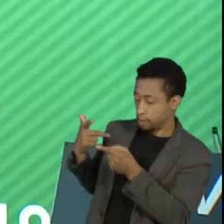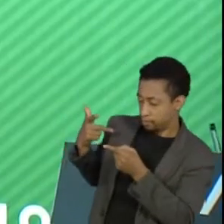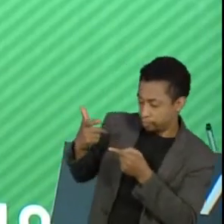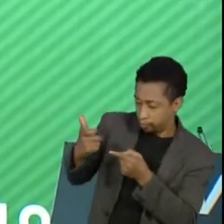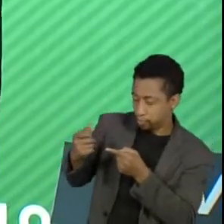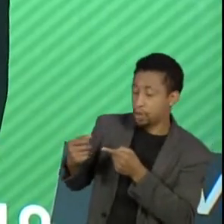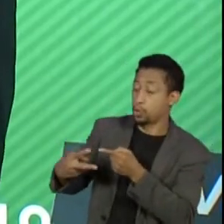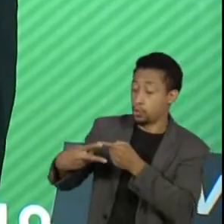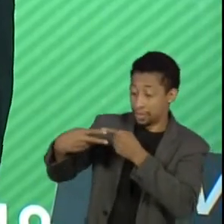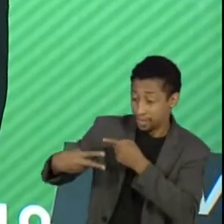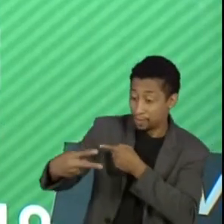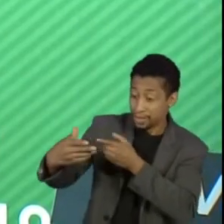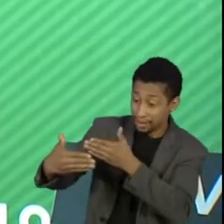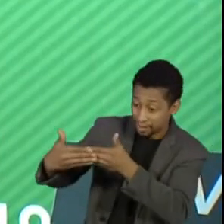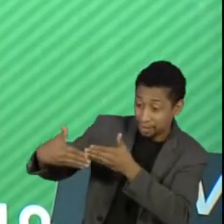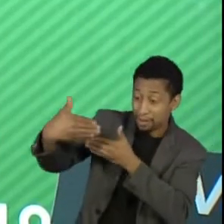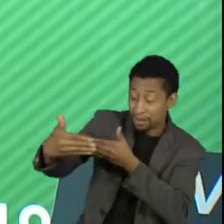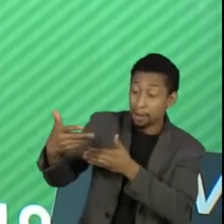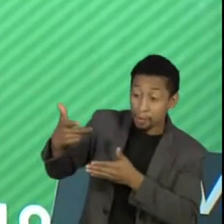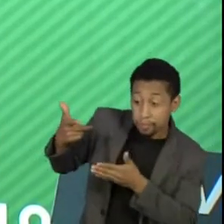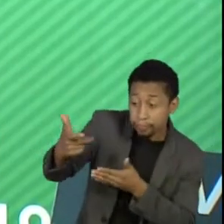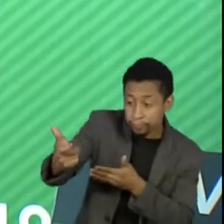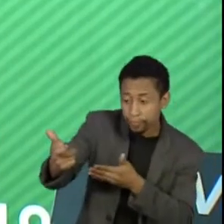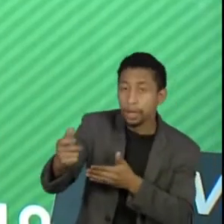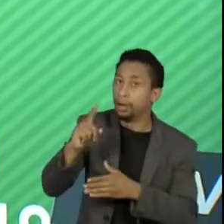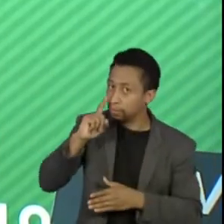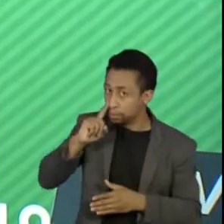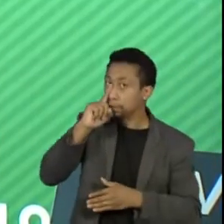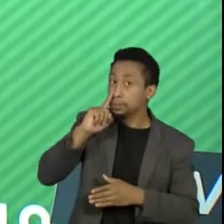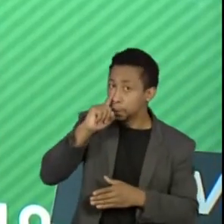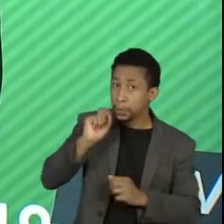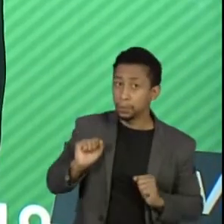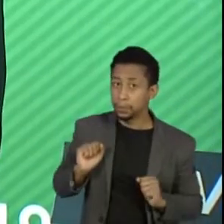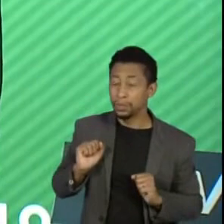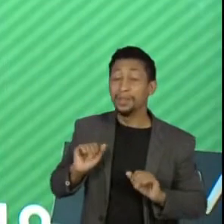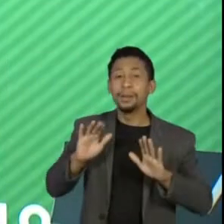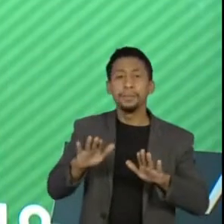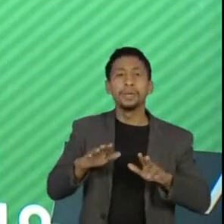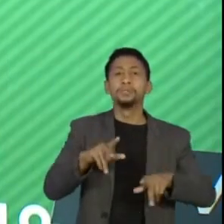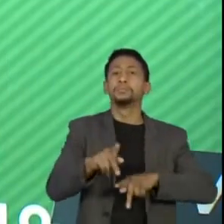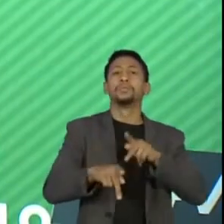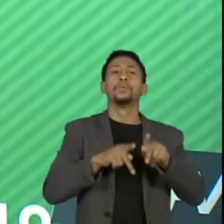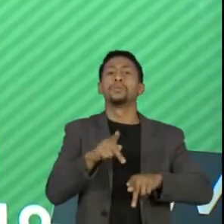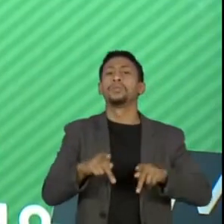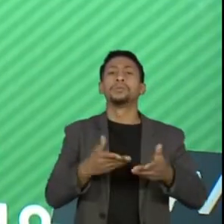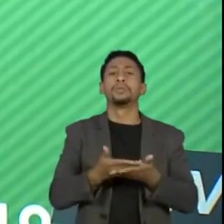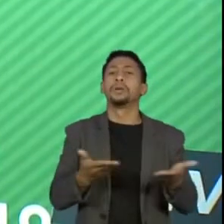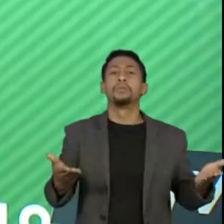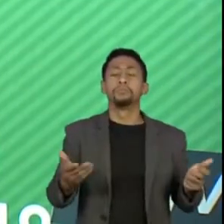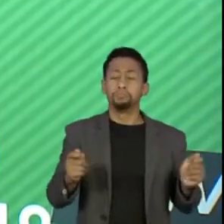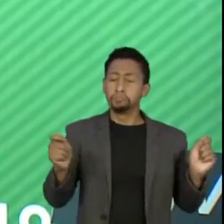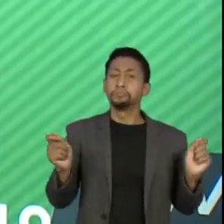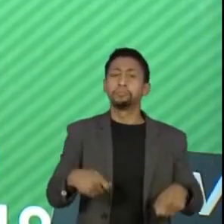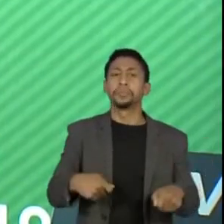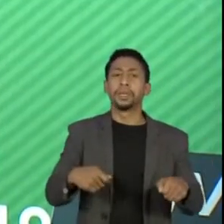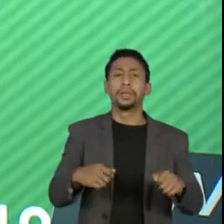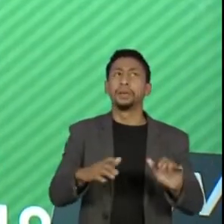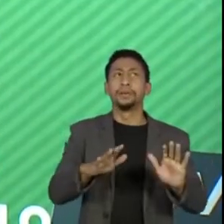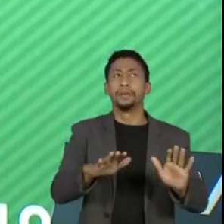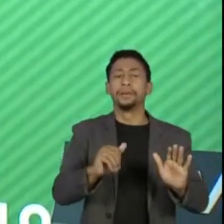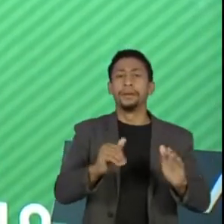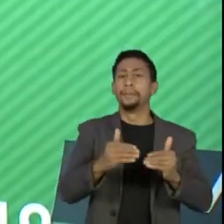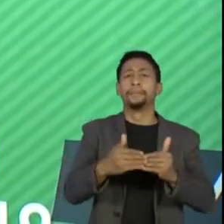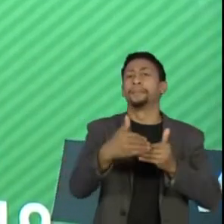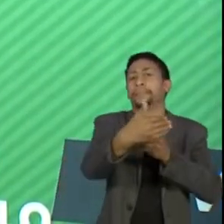grande. Agora, a nível comunitário, isso não seria necessário. Um intervalo de 4 semanas seria excelente e não teria